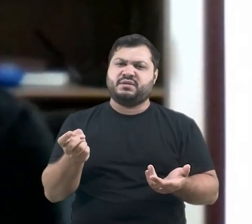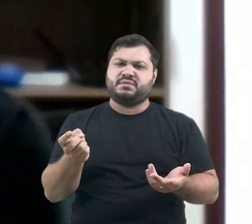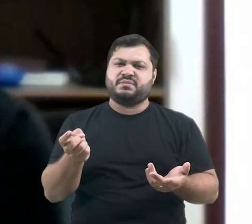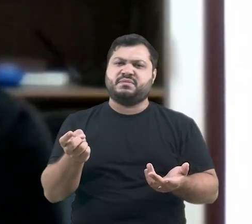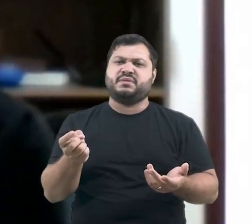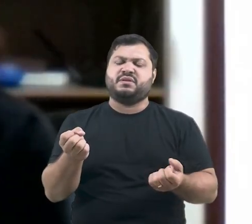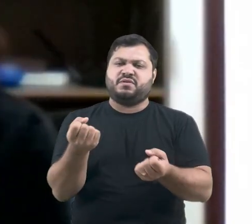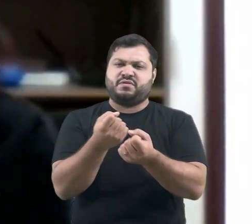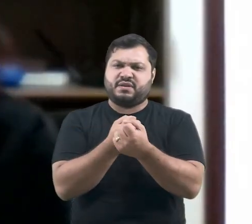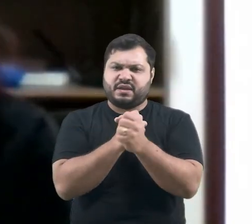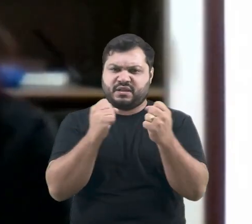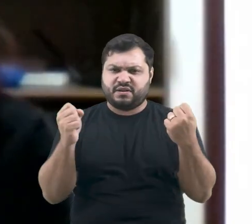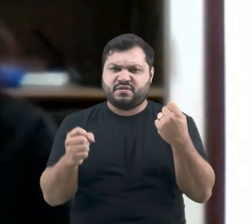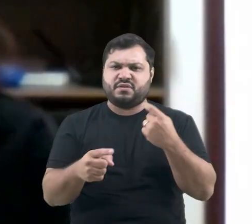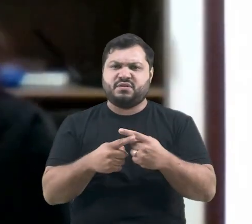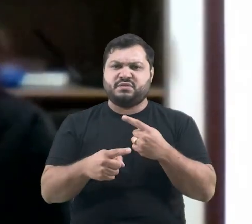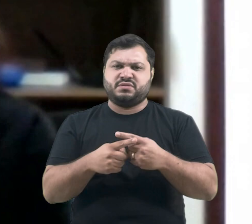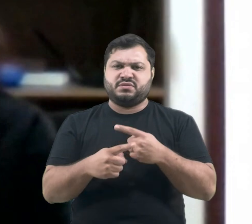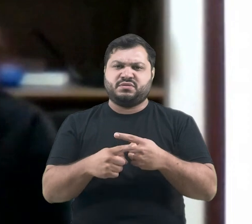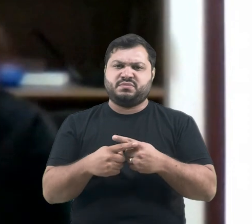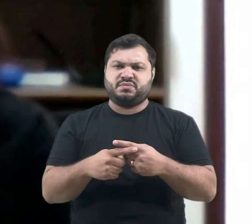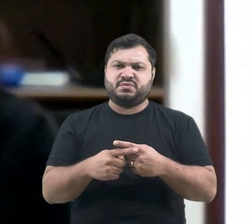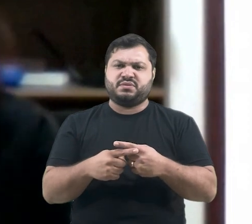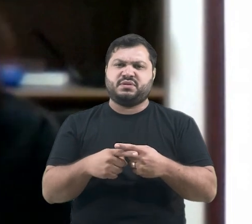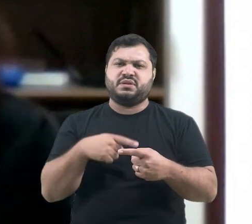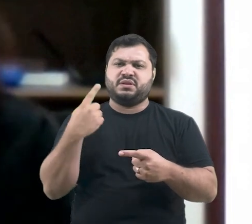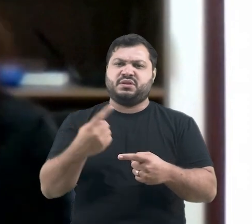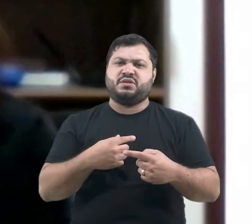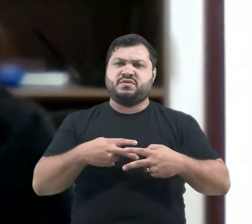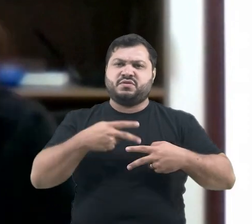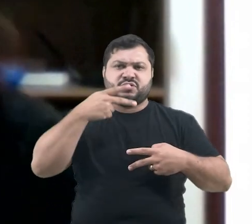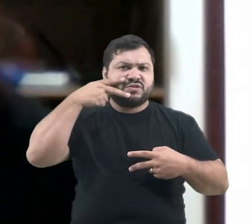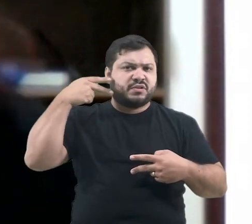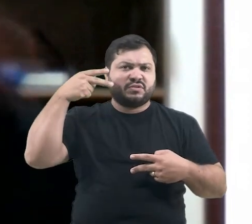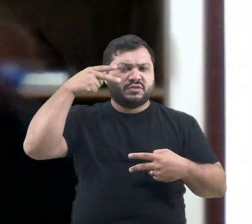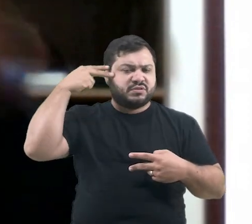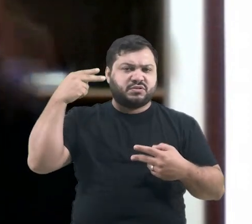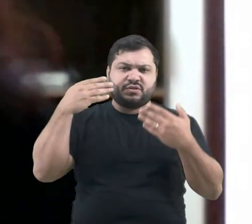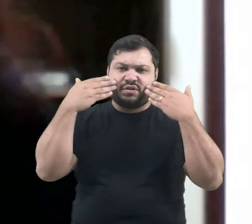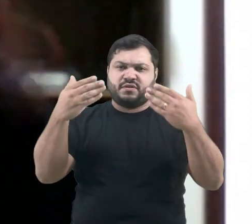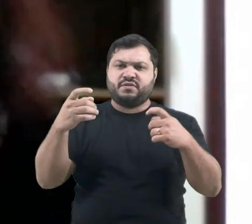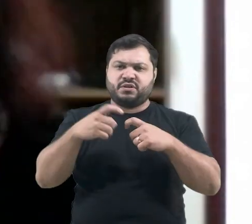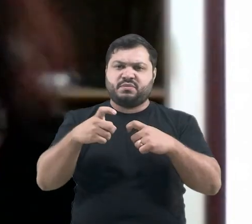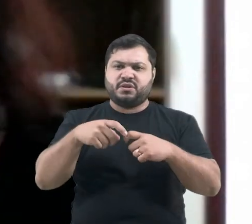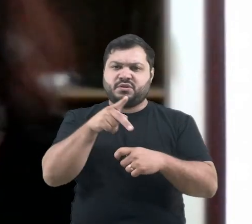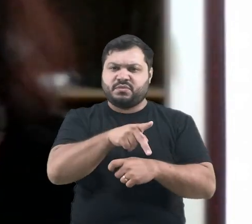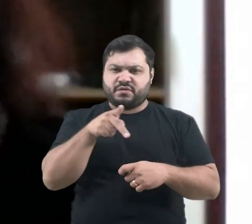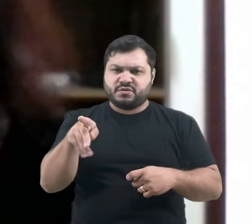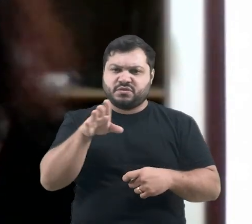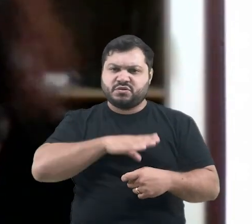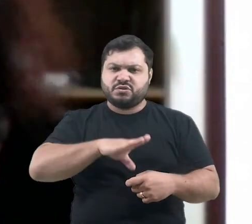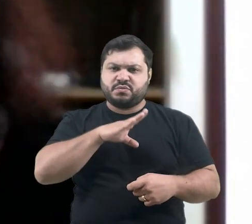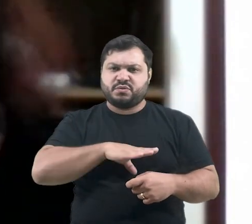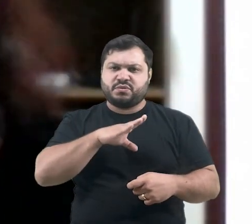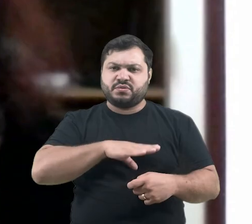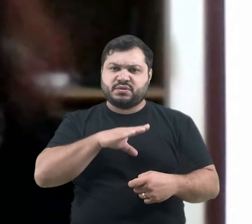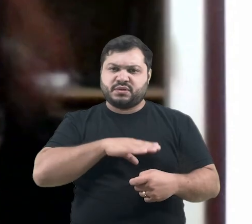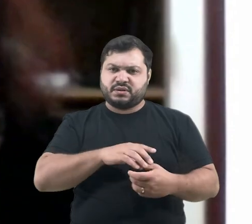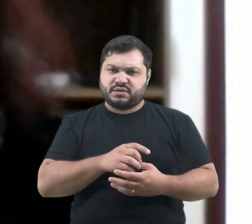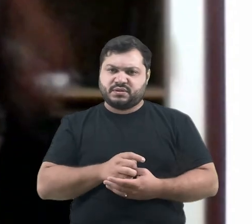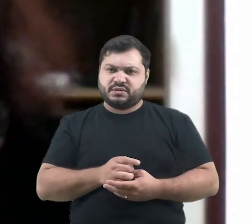gente, eu fiquei super nervosa, né? Porque a gente teve que ficar de calcinha e sutiã vendo médico. Eu sou professora de